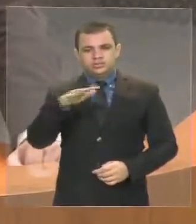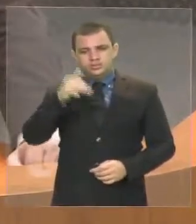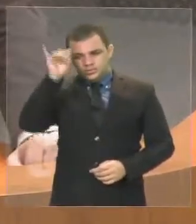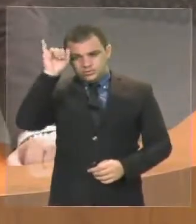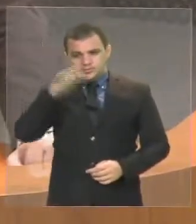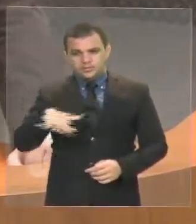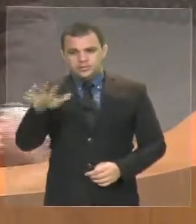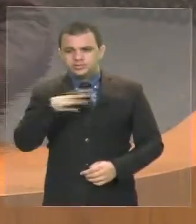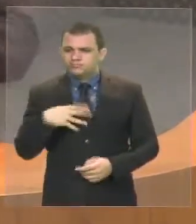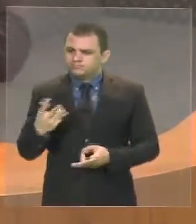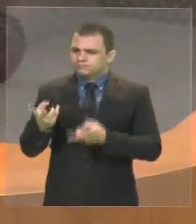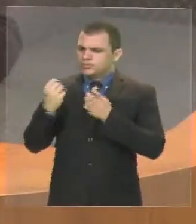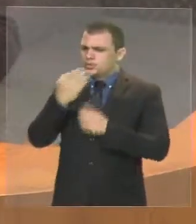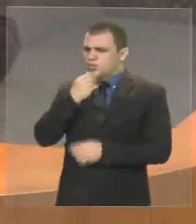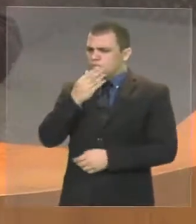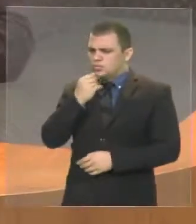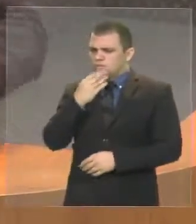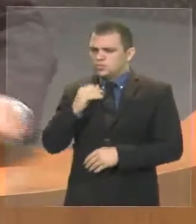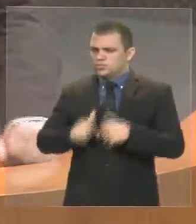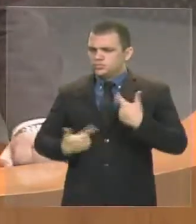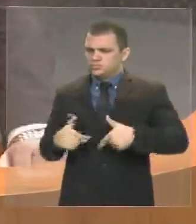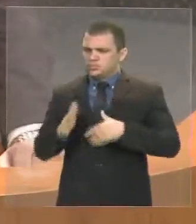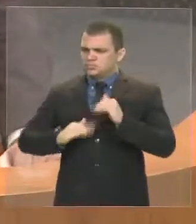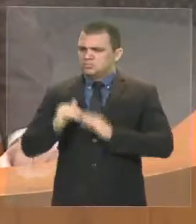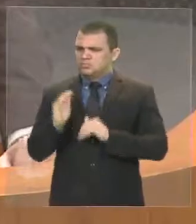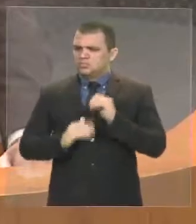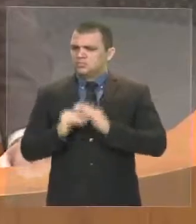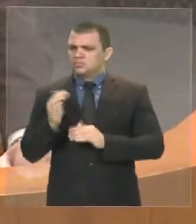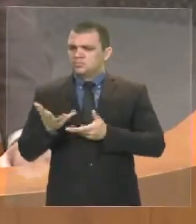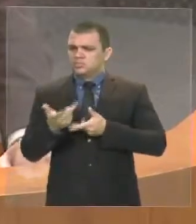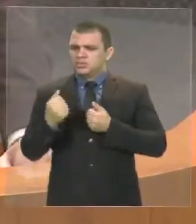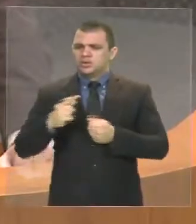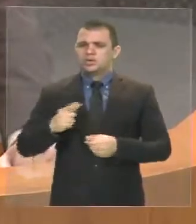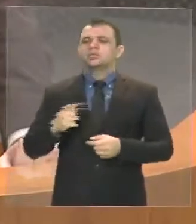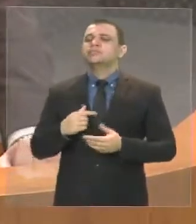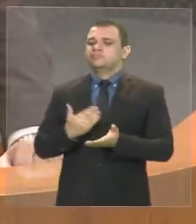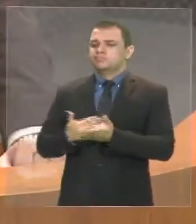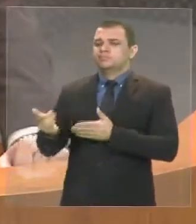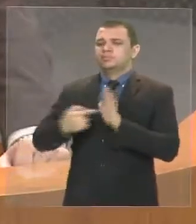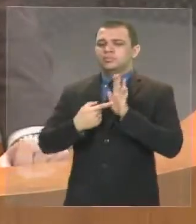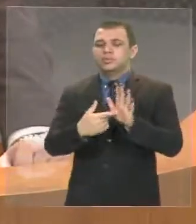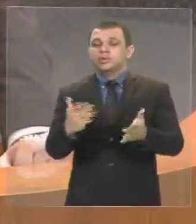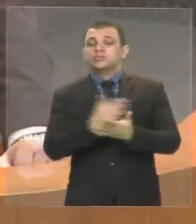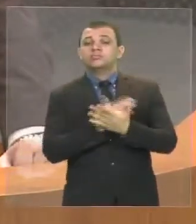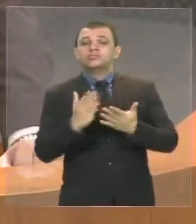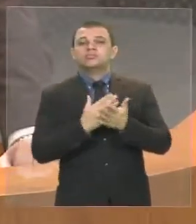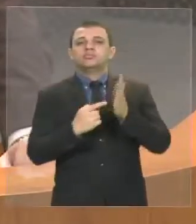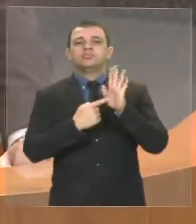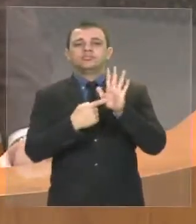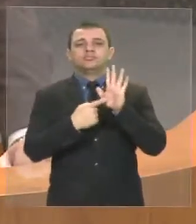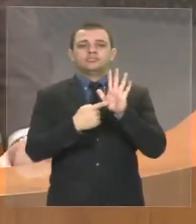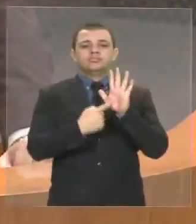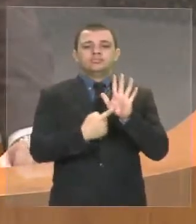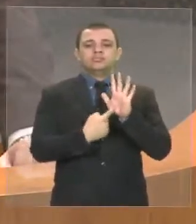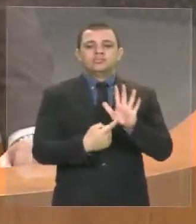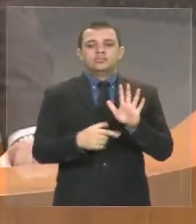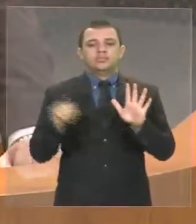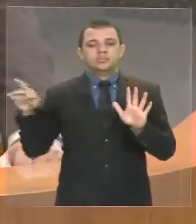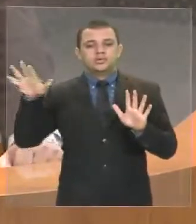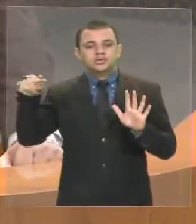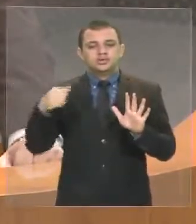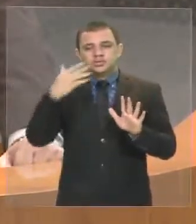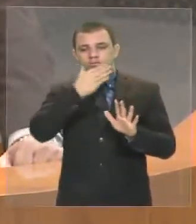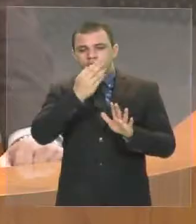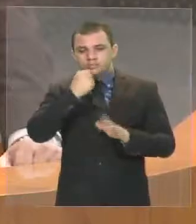boiada, começaram a organizar demonstrações nos pátios de suas fazendas e de seus vaqueiros para a